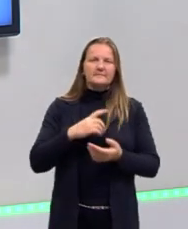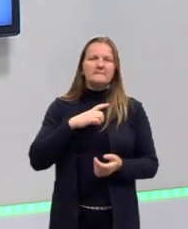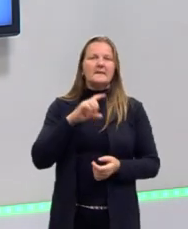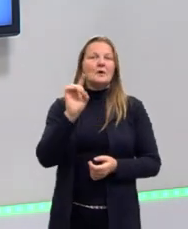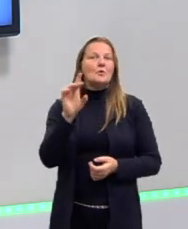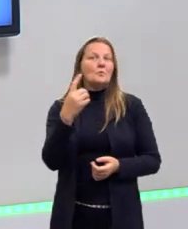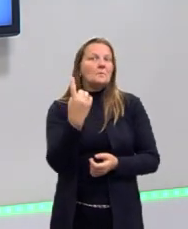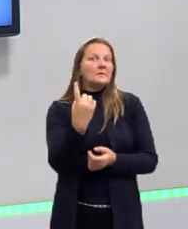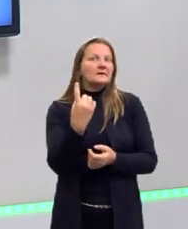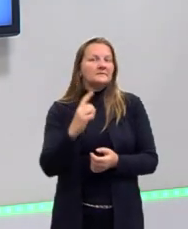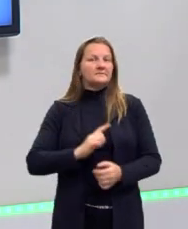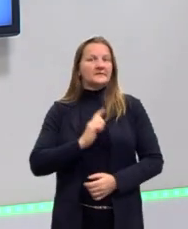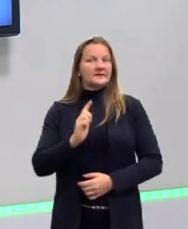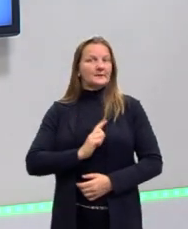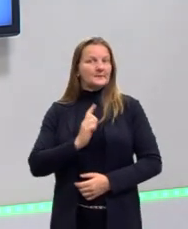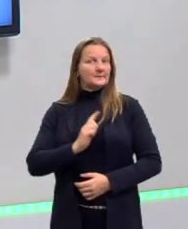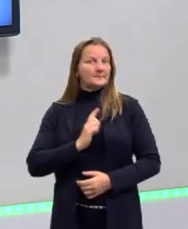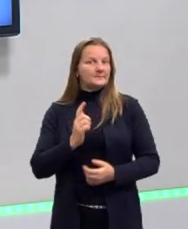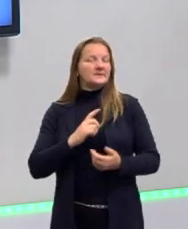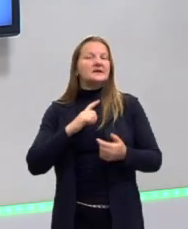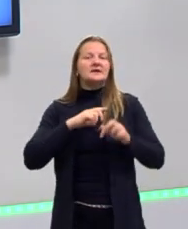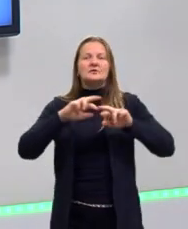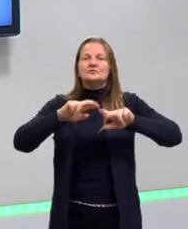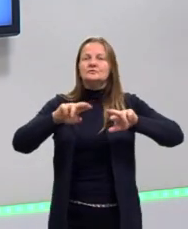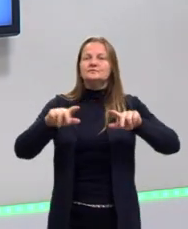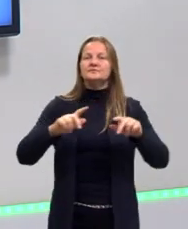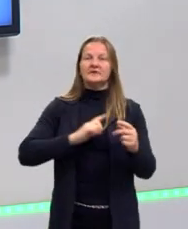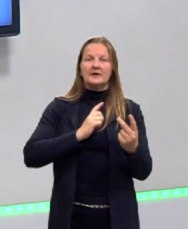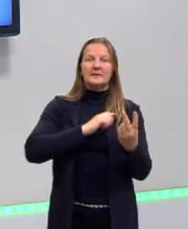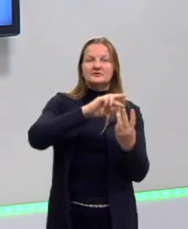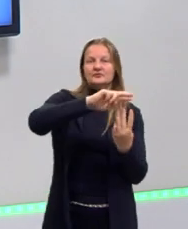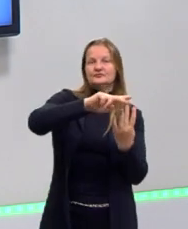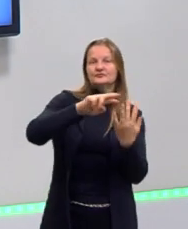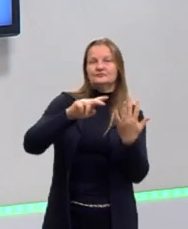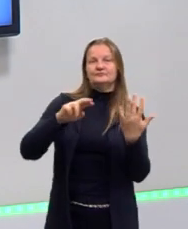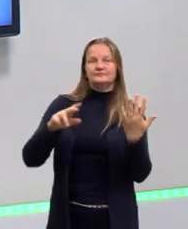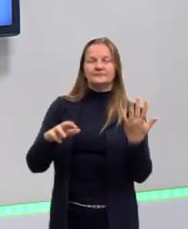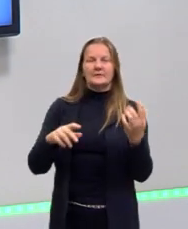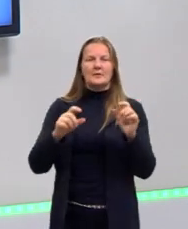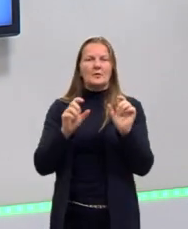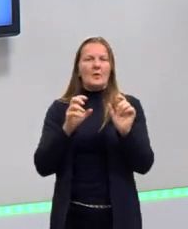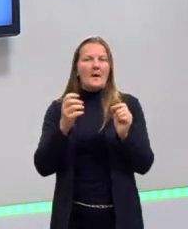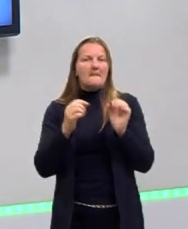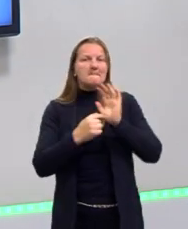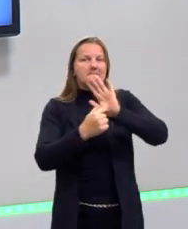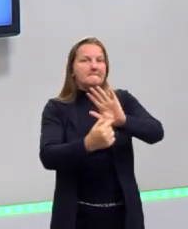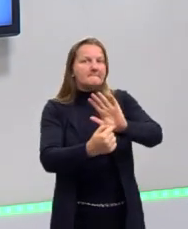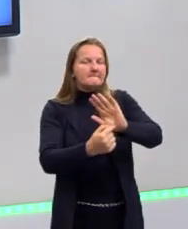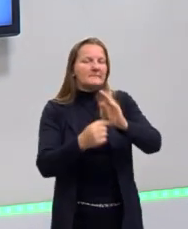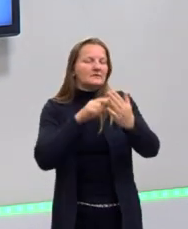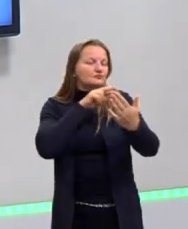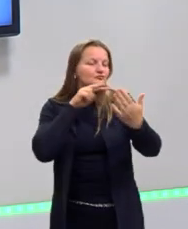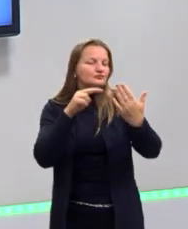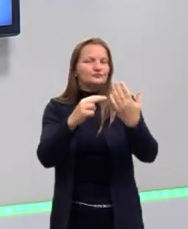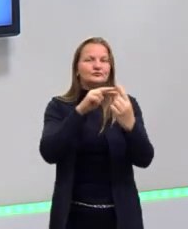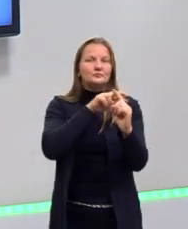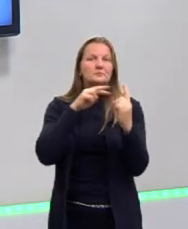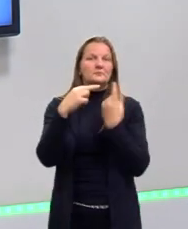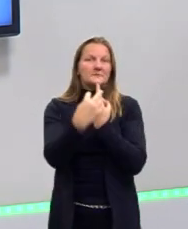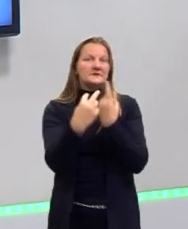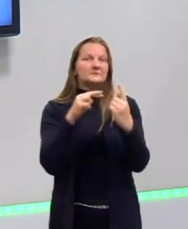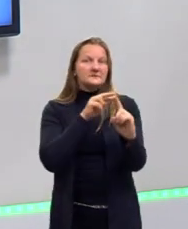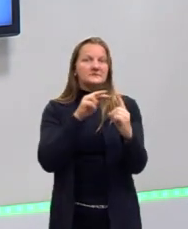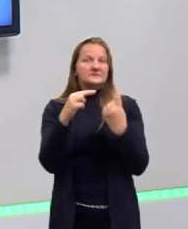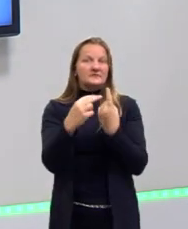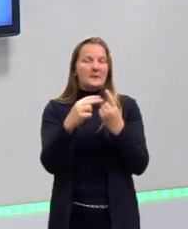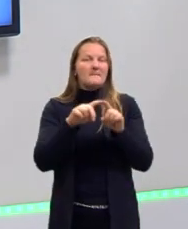gramática apesar da gente ter gramática maneiras diferentes de olhar a gramática mas a gente